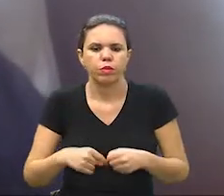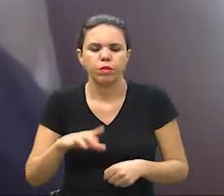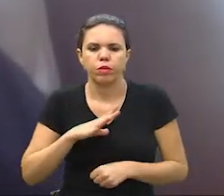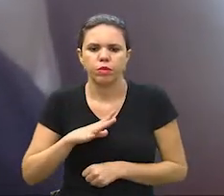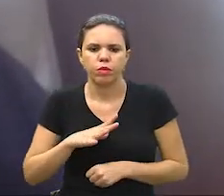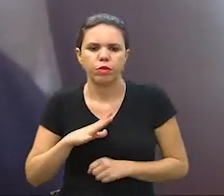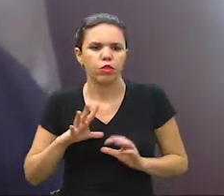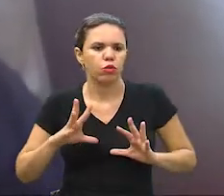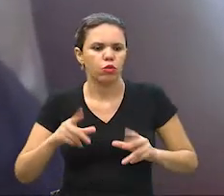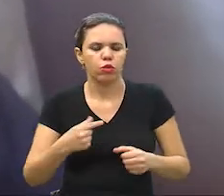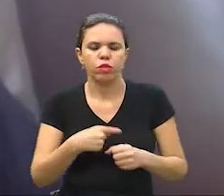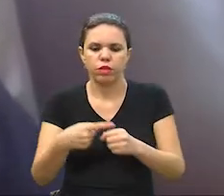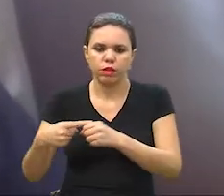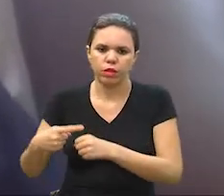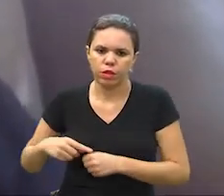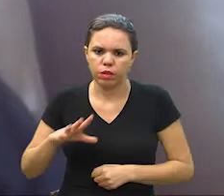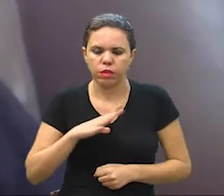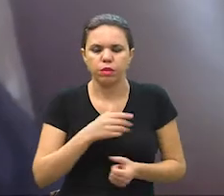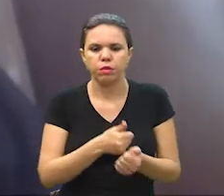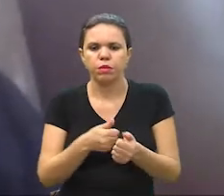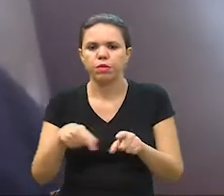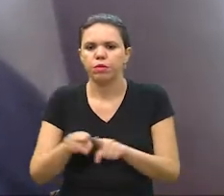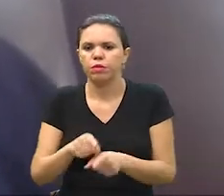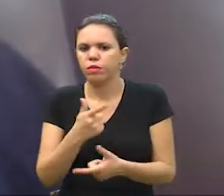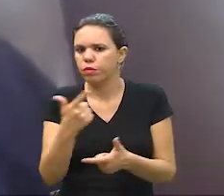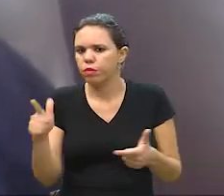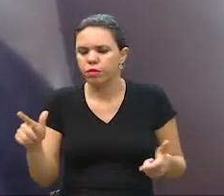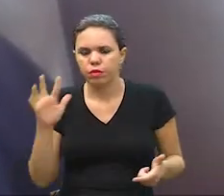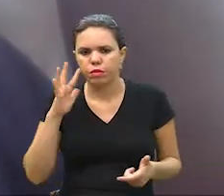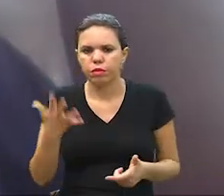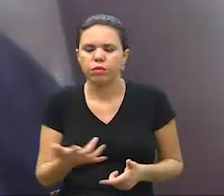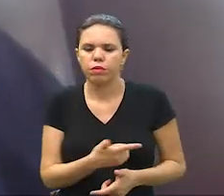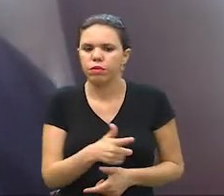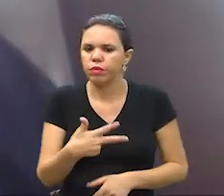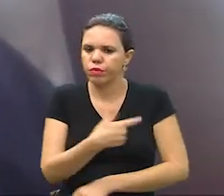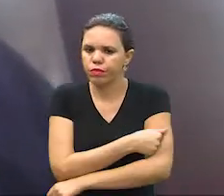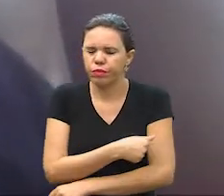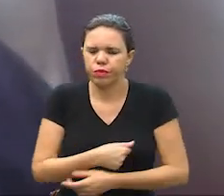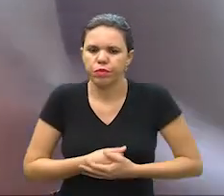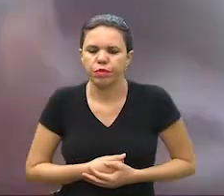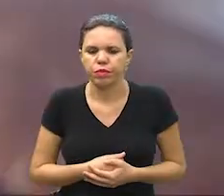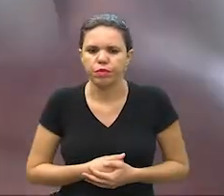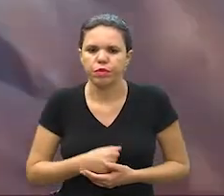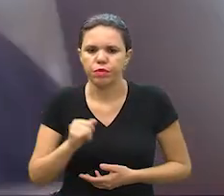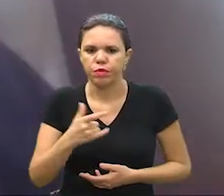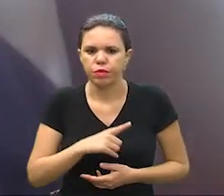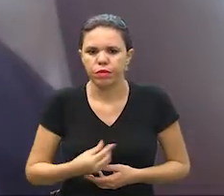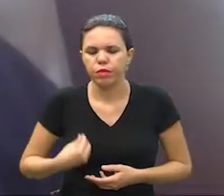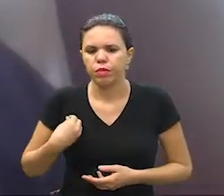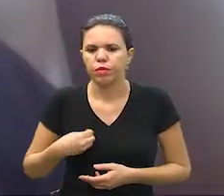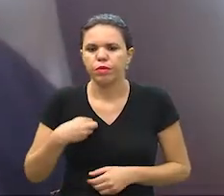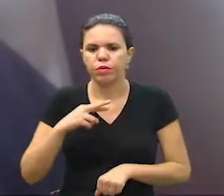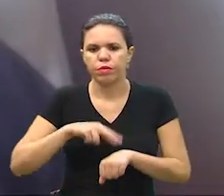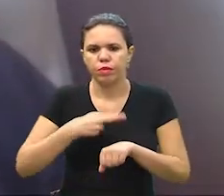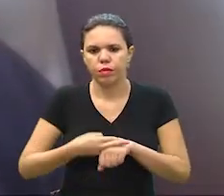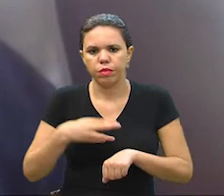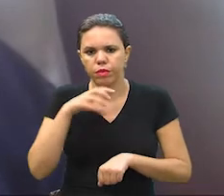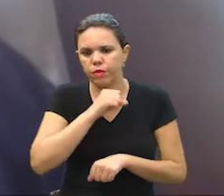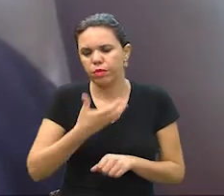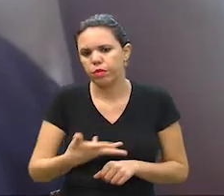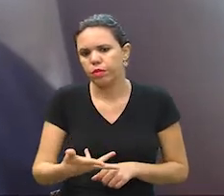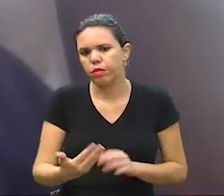tem que ser região. É única, não temos outra saída. A gente não tem vacina, se tivesse estaria num ritmo mais